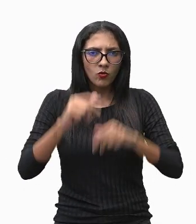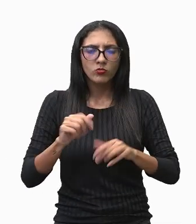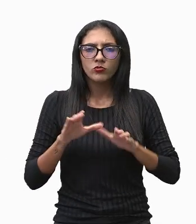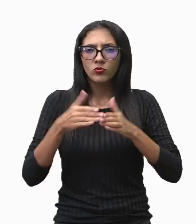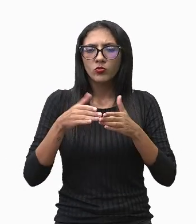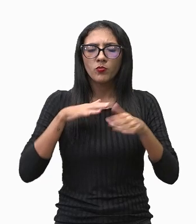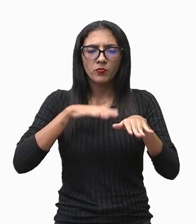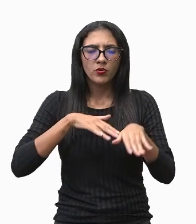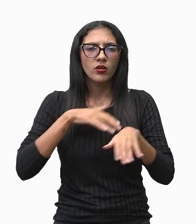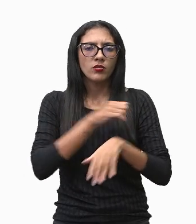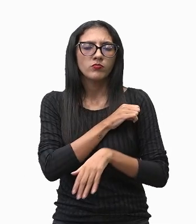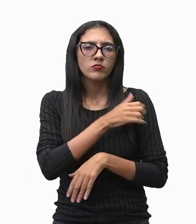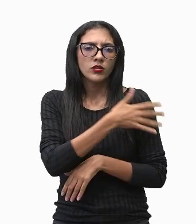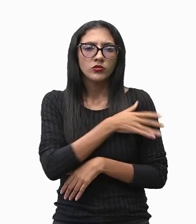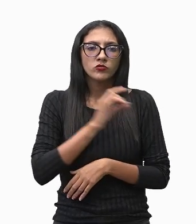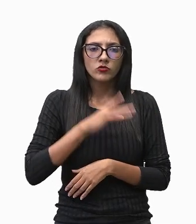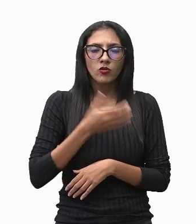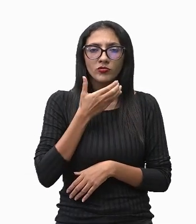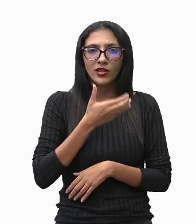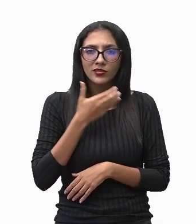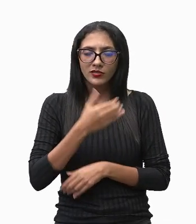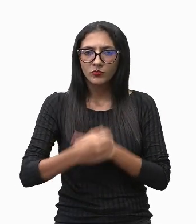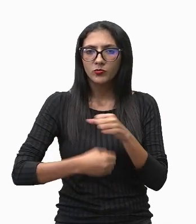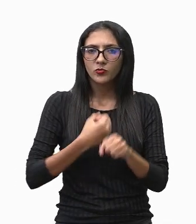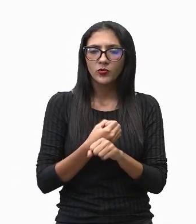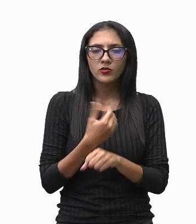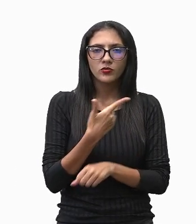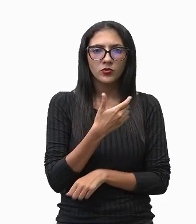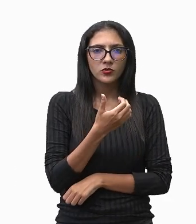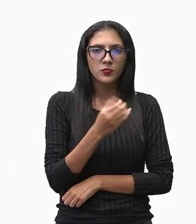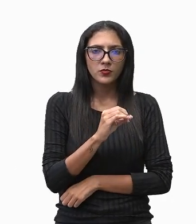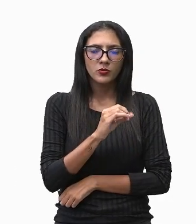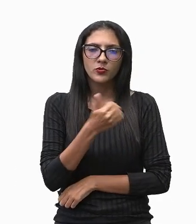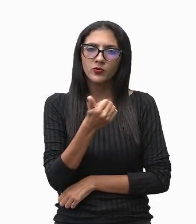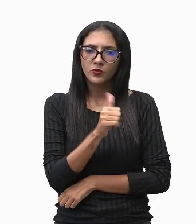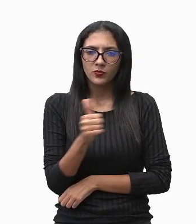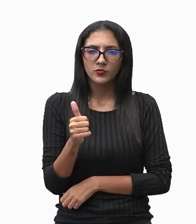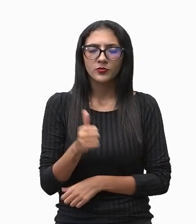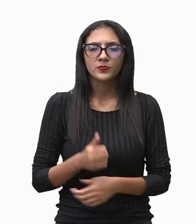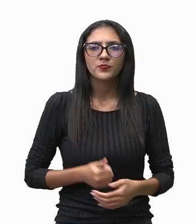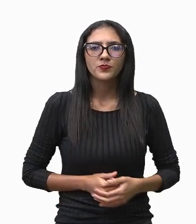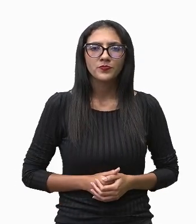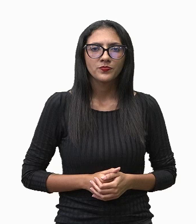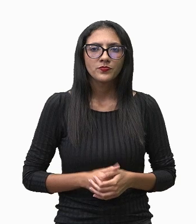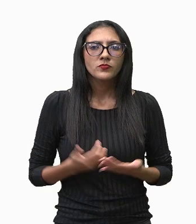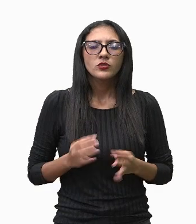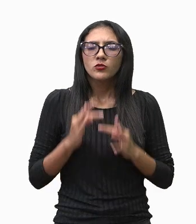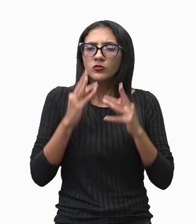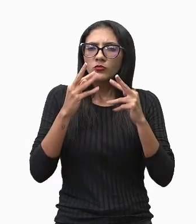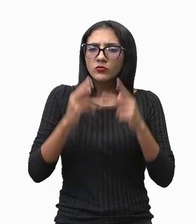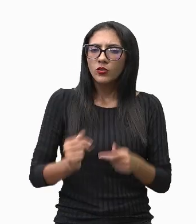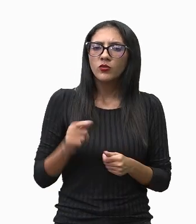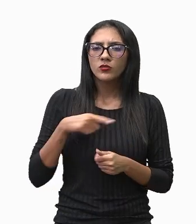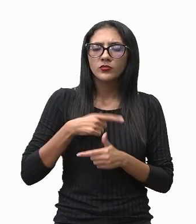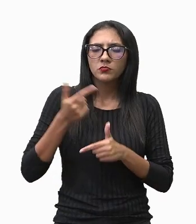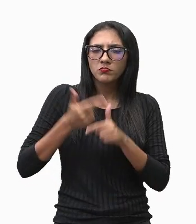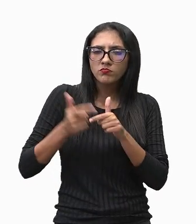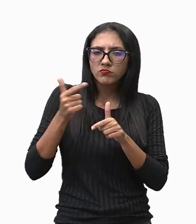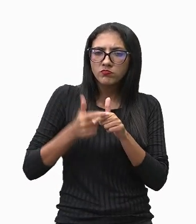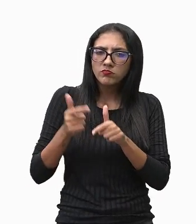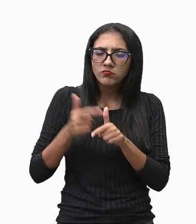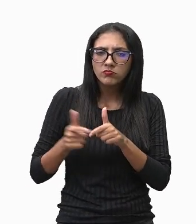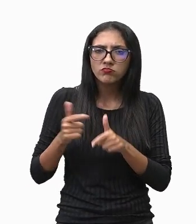em dezembro de 2011. Então, todo esse conflito aí, motivado